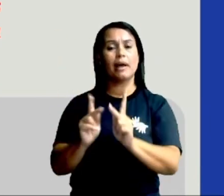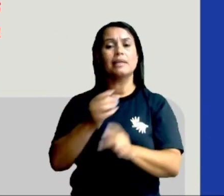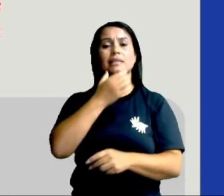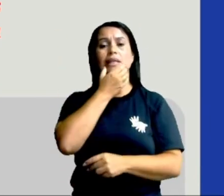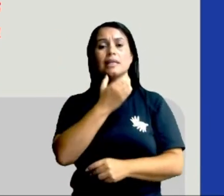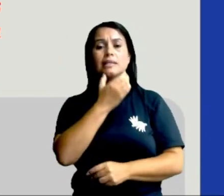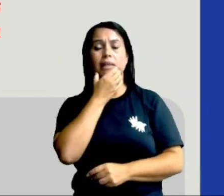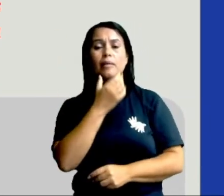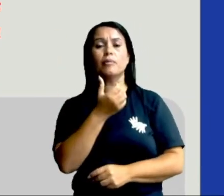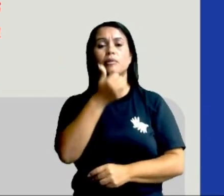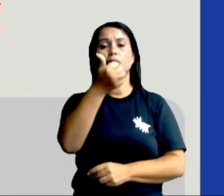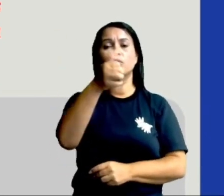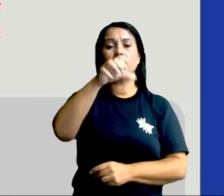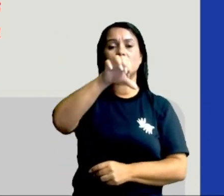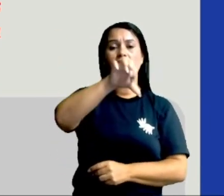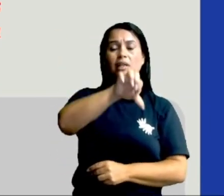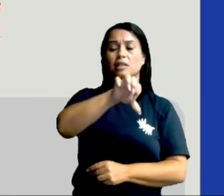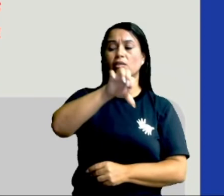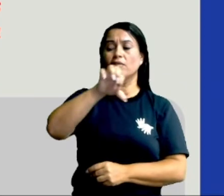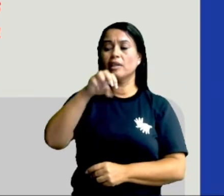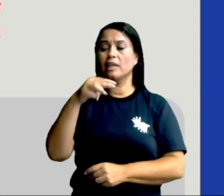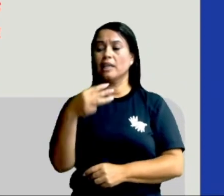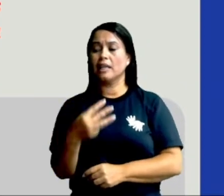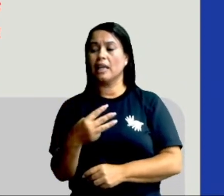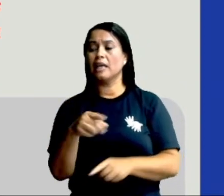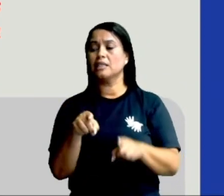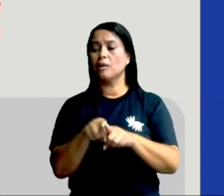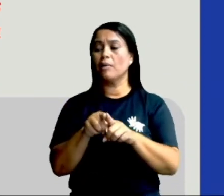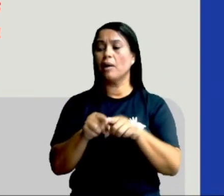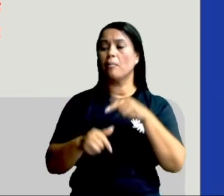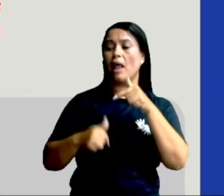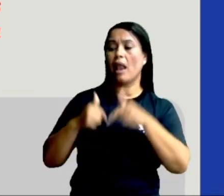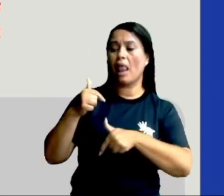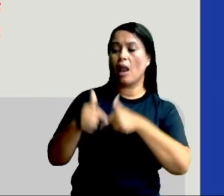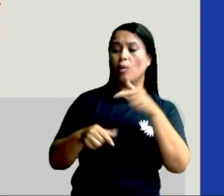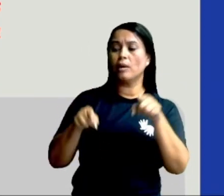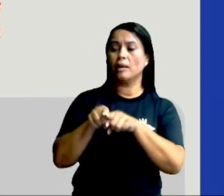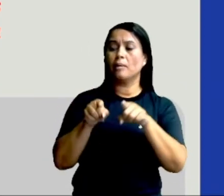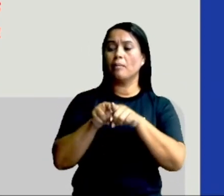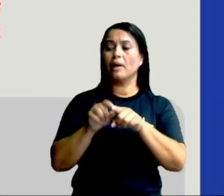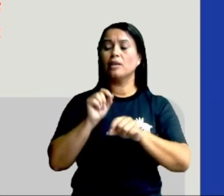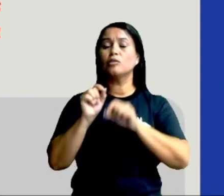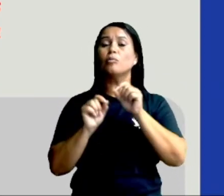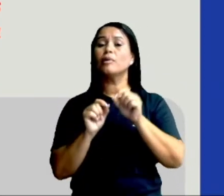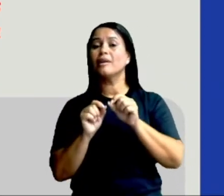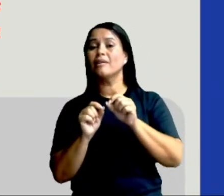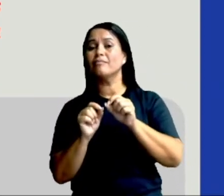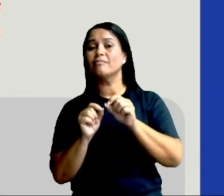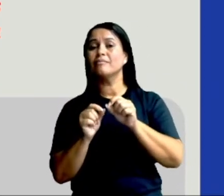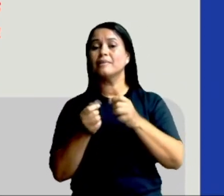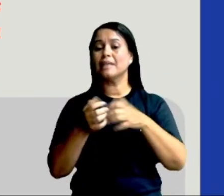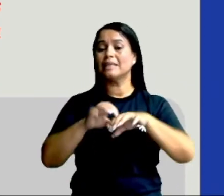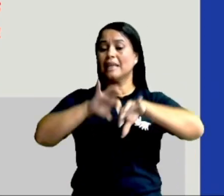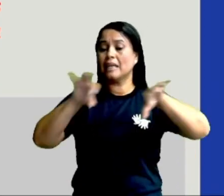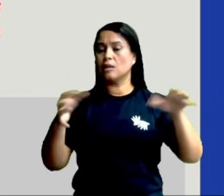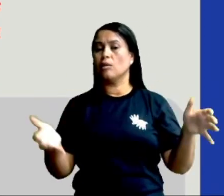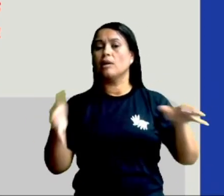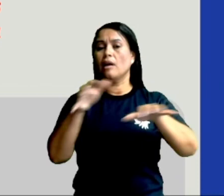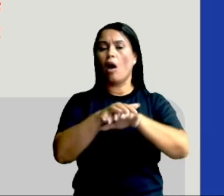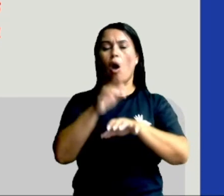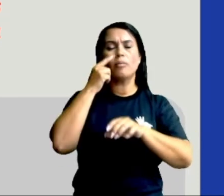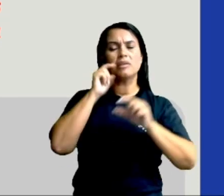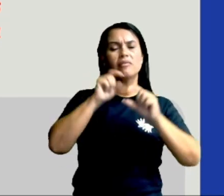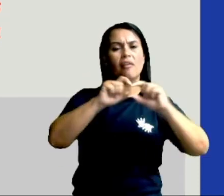de 1993, pela sua luta contra o regime de segregação racial. Então aqui uma frase